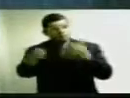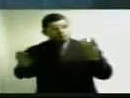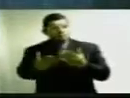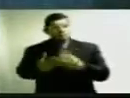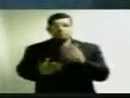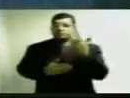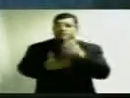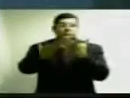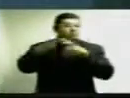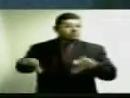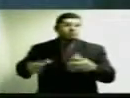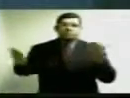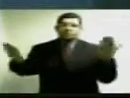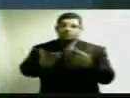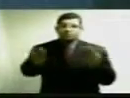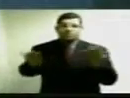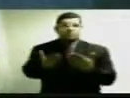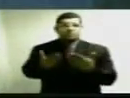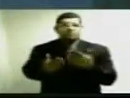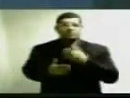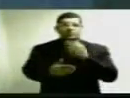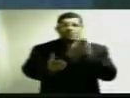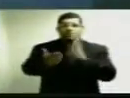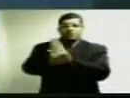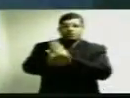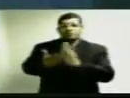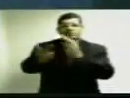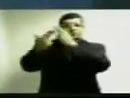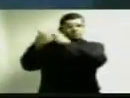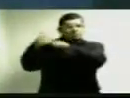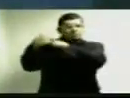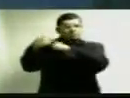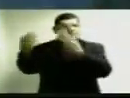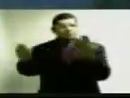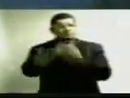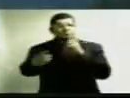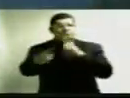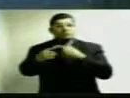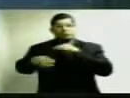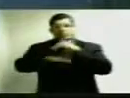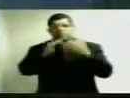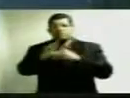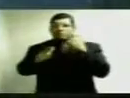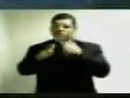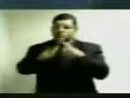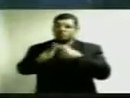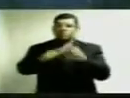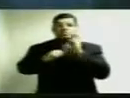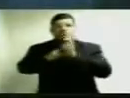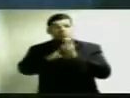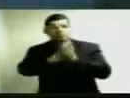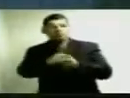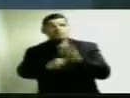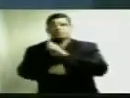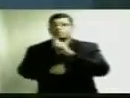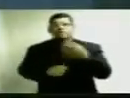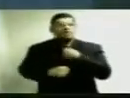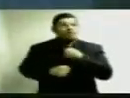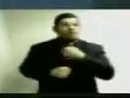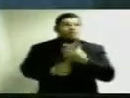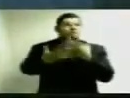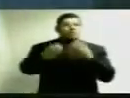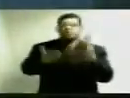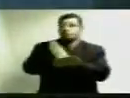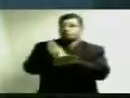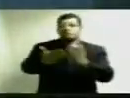Portanto, não queiram agora que eu divida a responsabilidade por todos os problemas decorrentes dessa obra. Eu